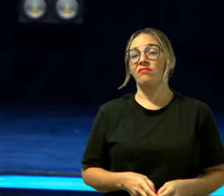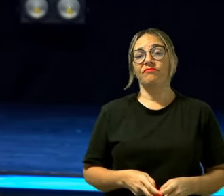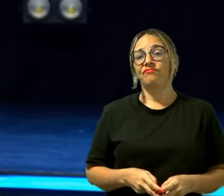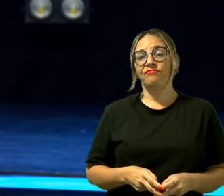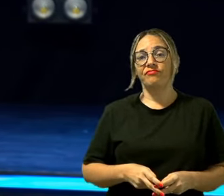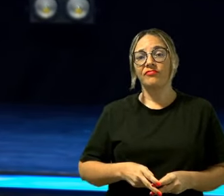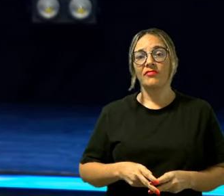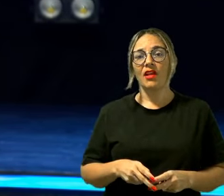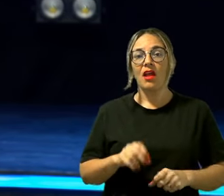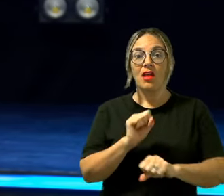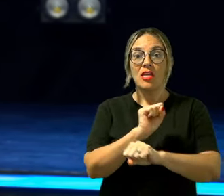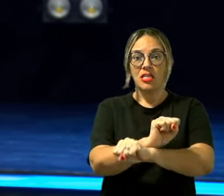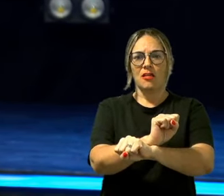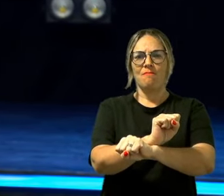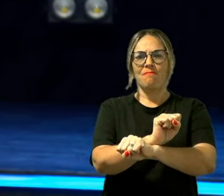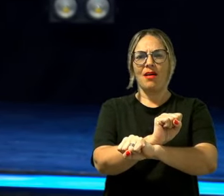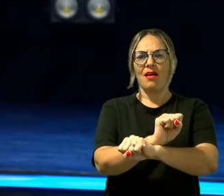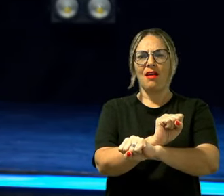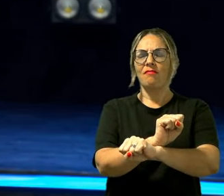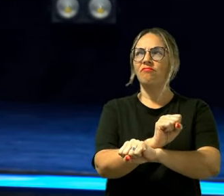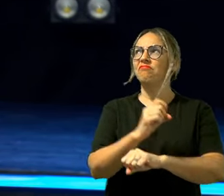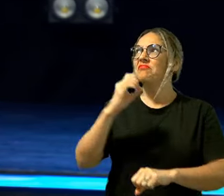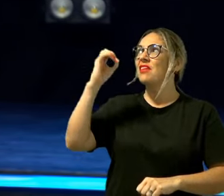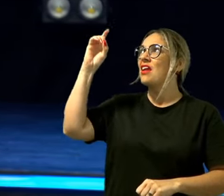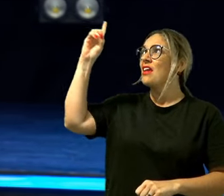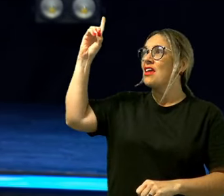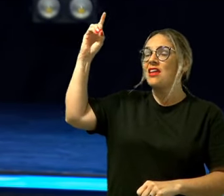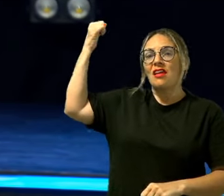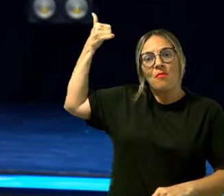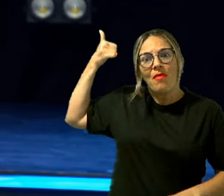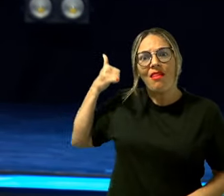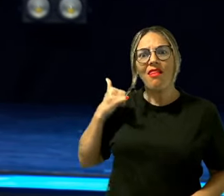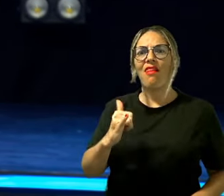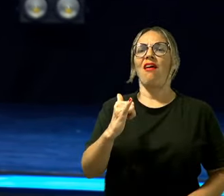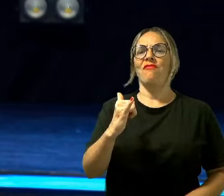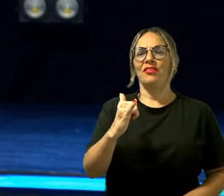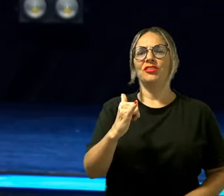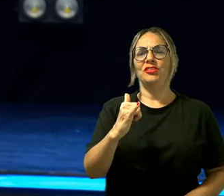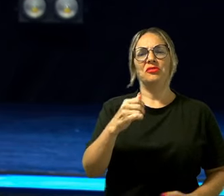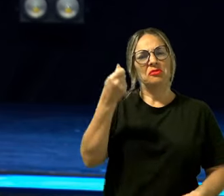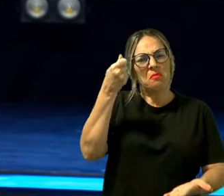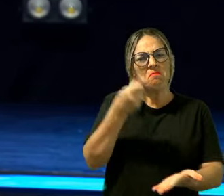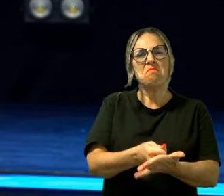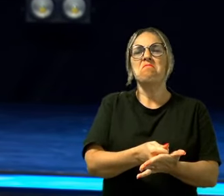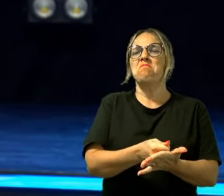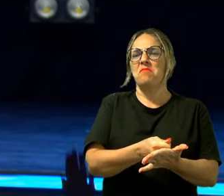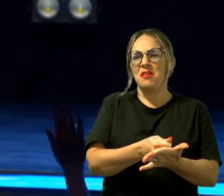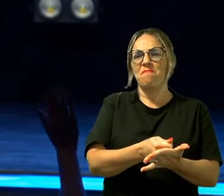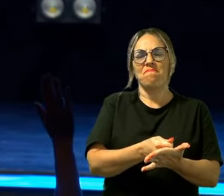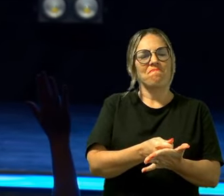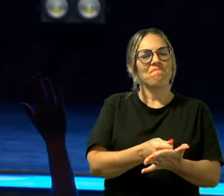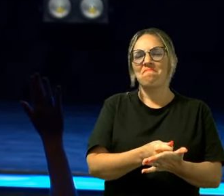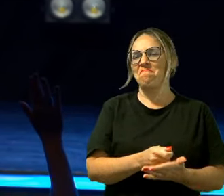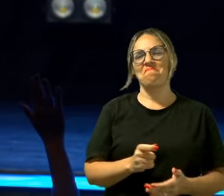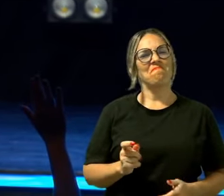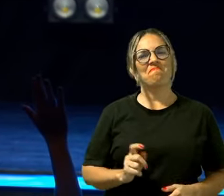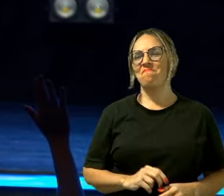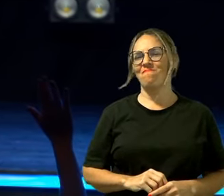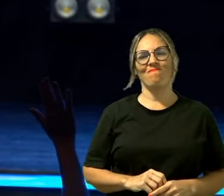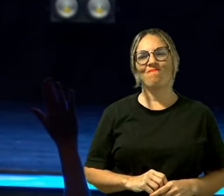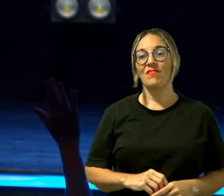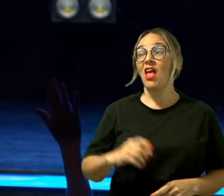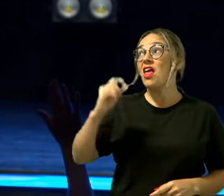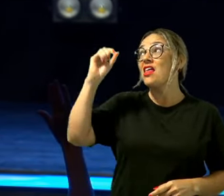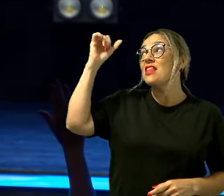que uma palavra que Deus havia liberado há mais de 400 anos atrás viesse se cumprir. Mas não tem jeito, meu filho. Porque quando Deus diz